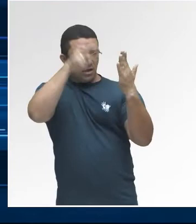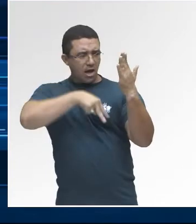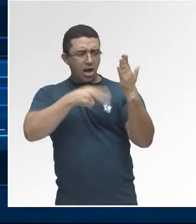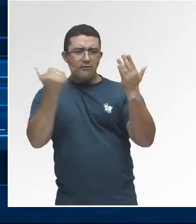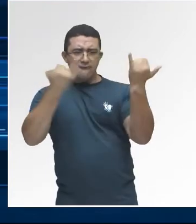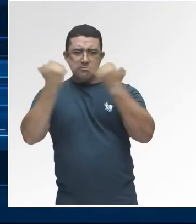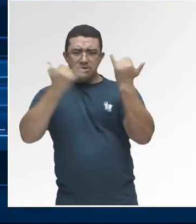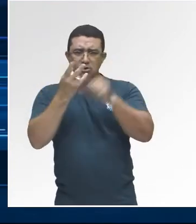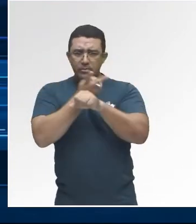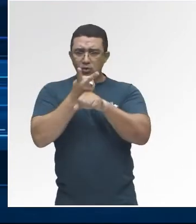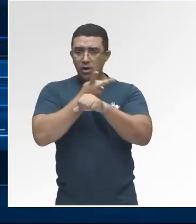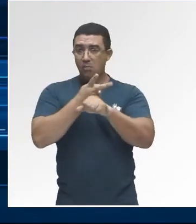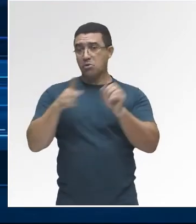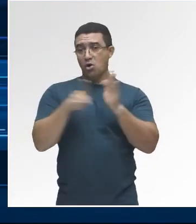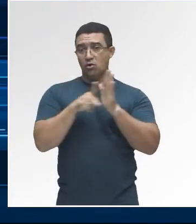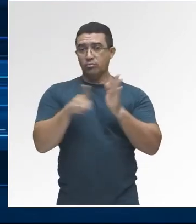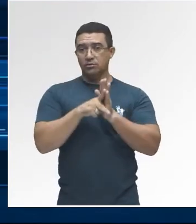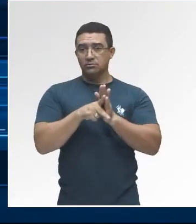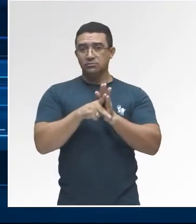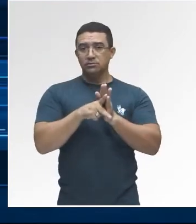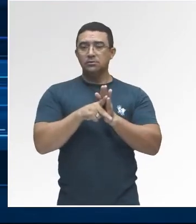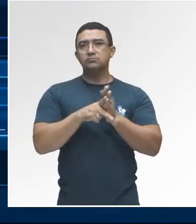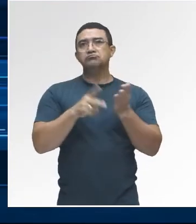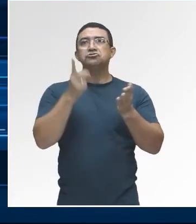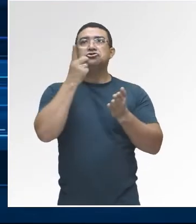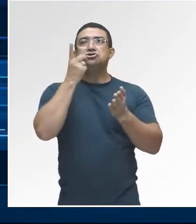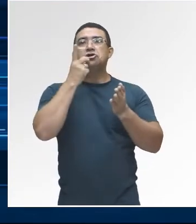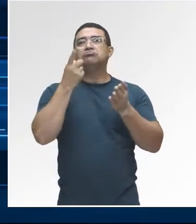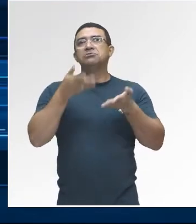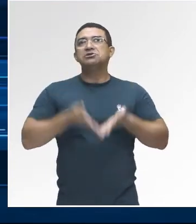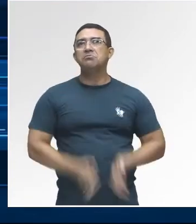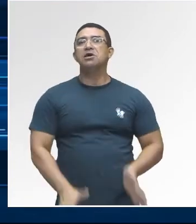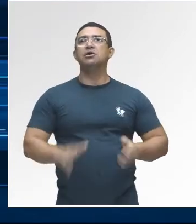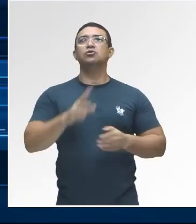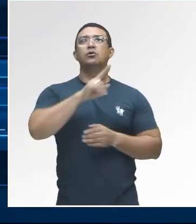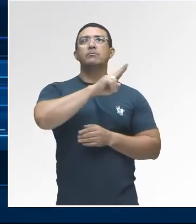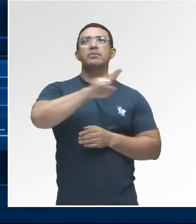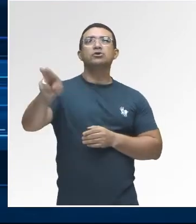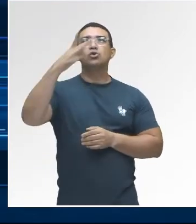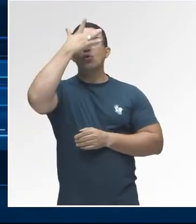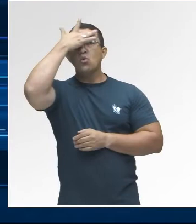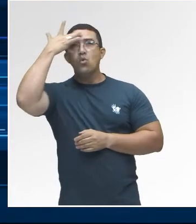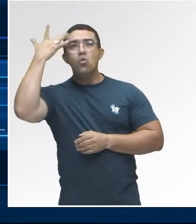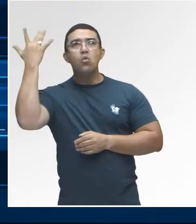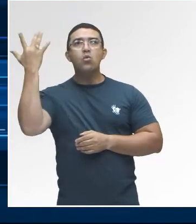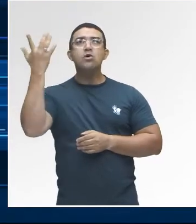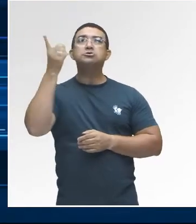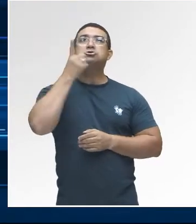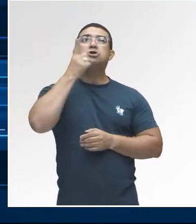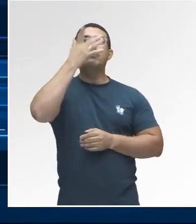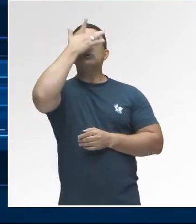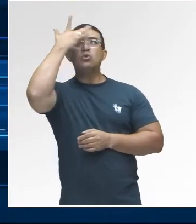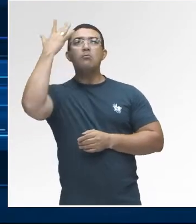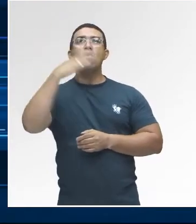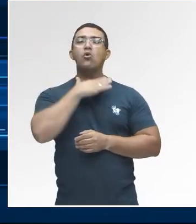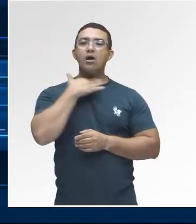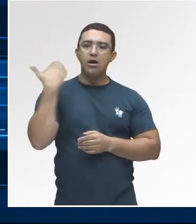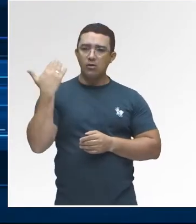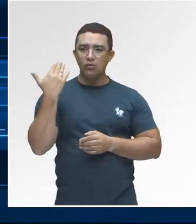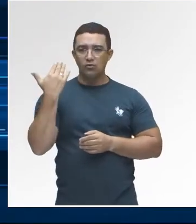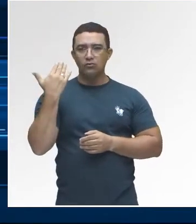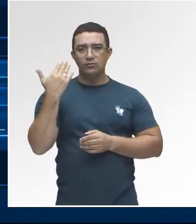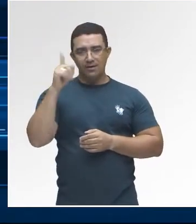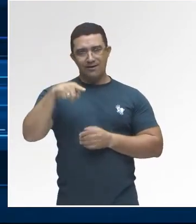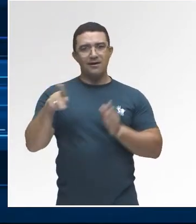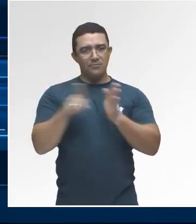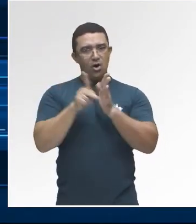específica, tudo bem? Data de nascimento, nome da pessoa, data em que a pessoa morreu, tudo bem? Então,